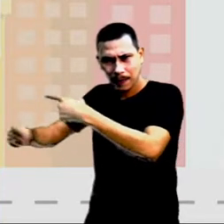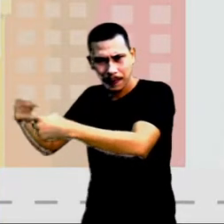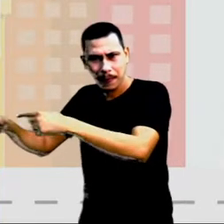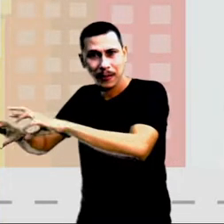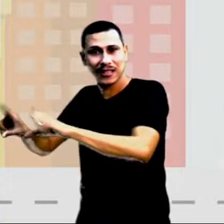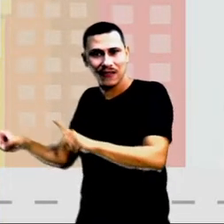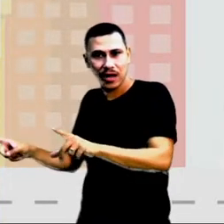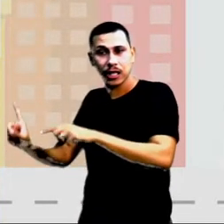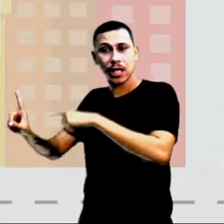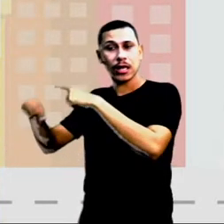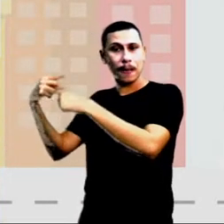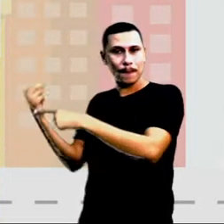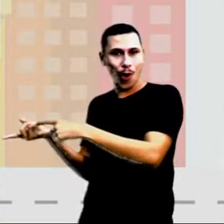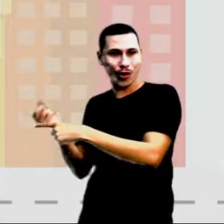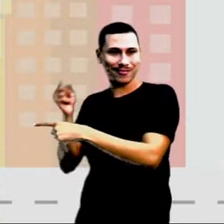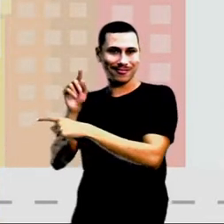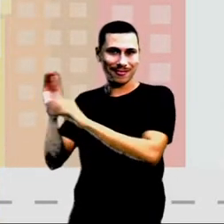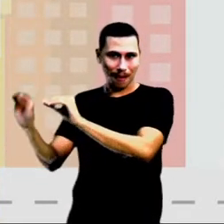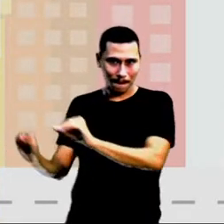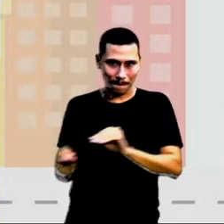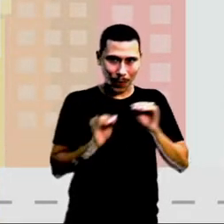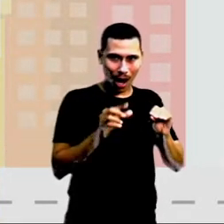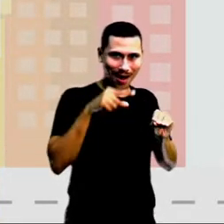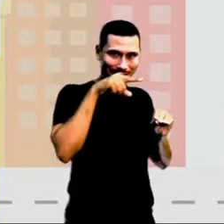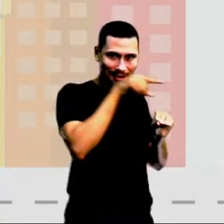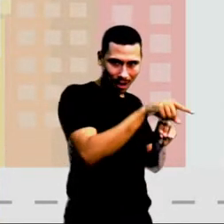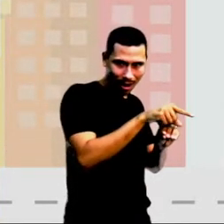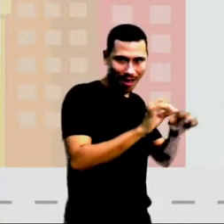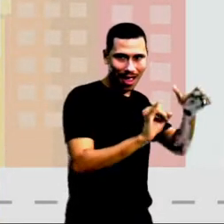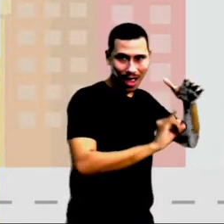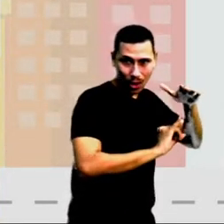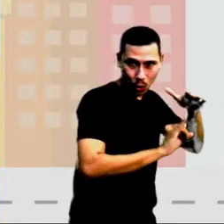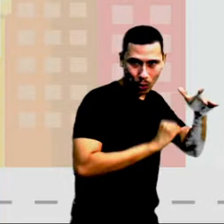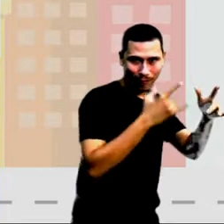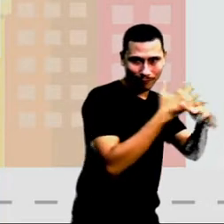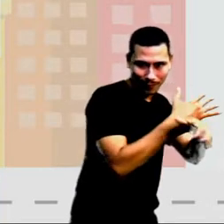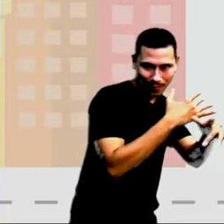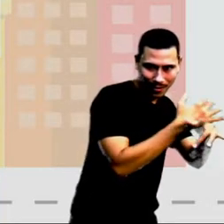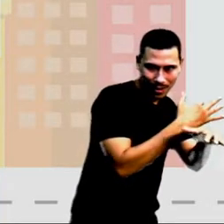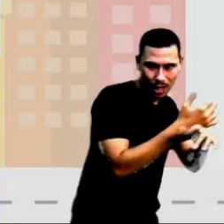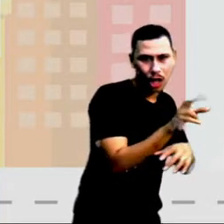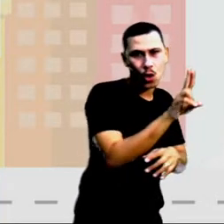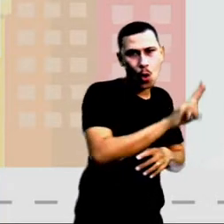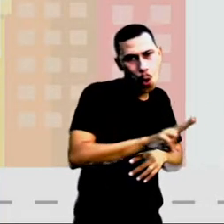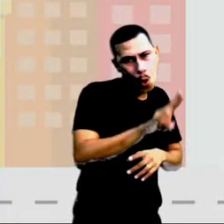indústrias transformam em bens de consumo, tecido,